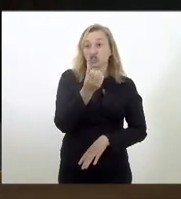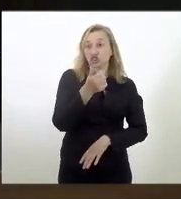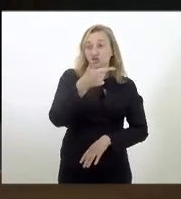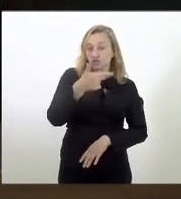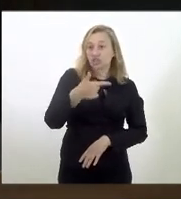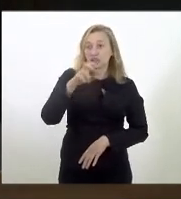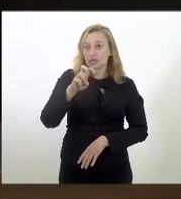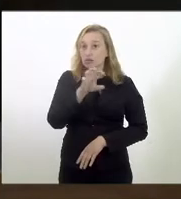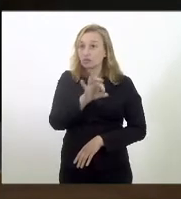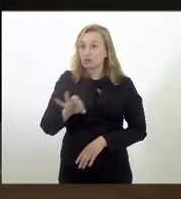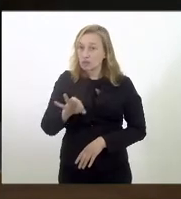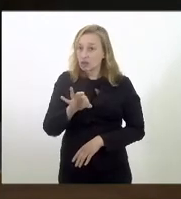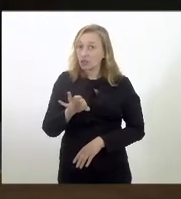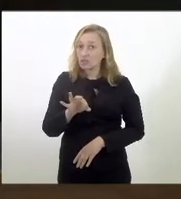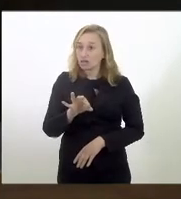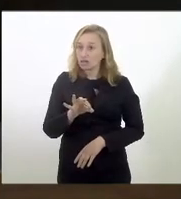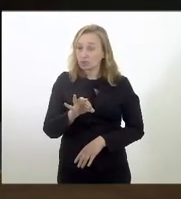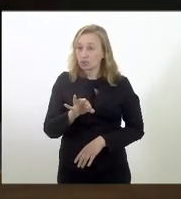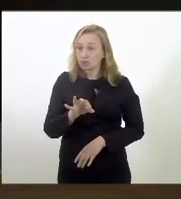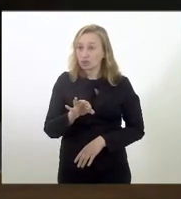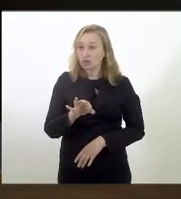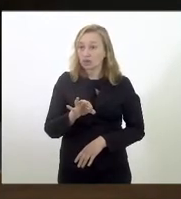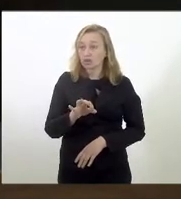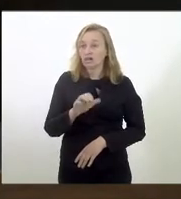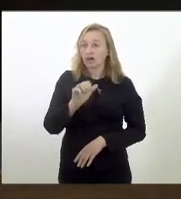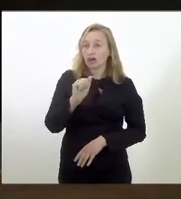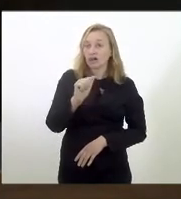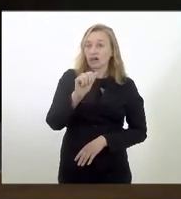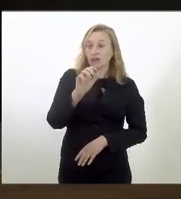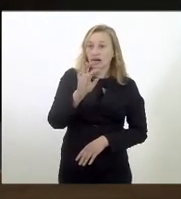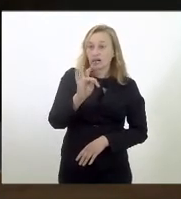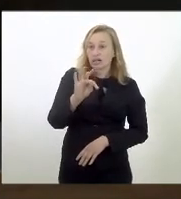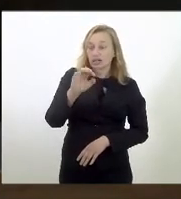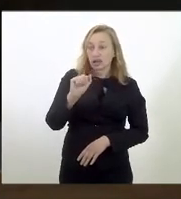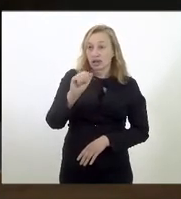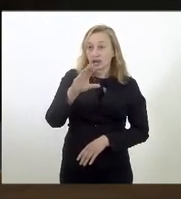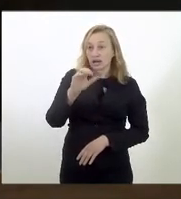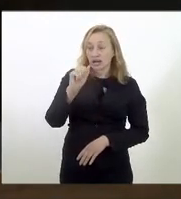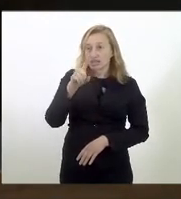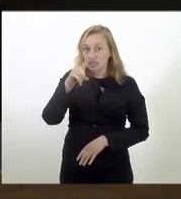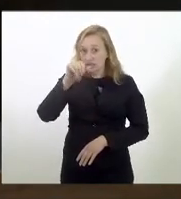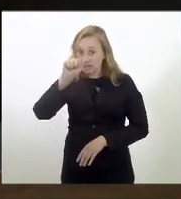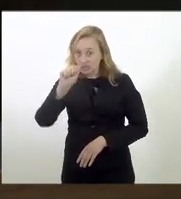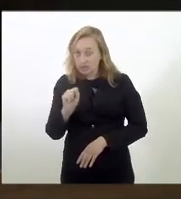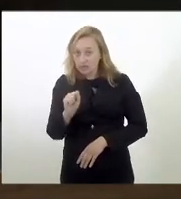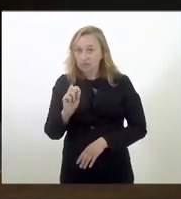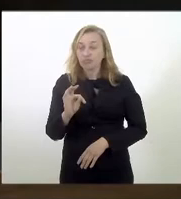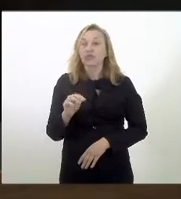relação aos atacadistas. Então, governador, a gente